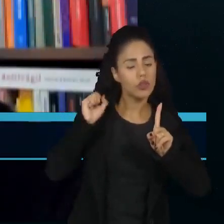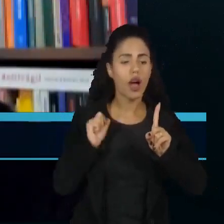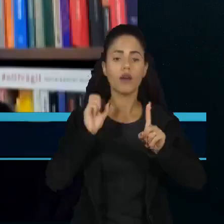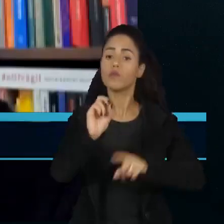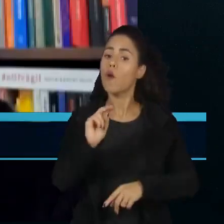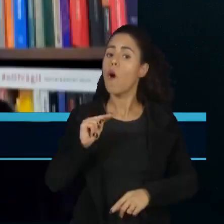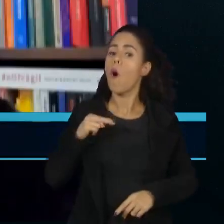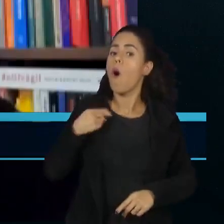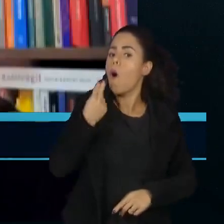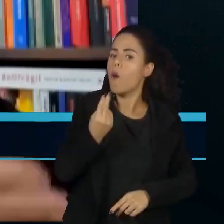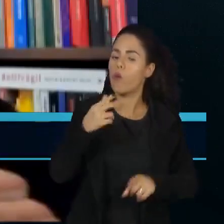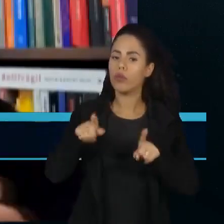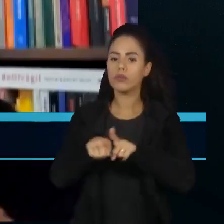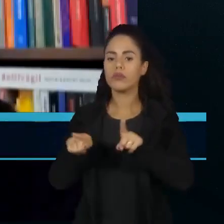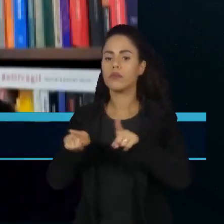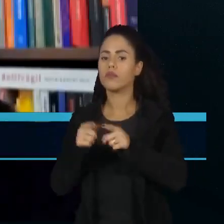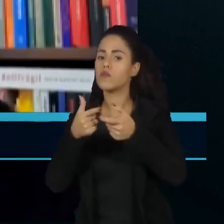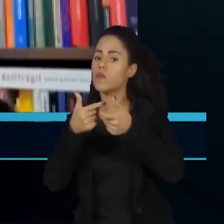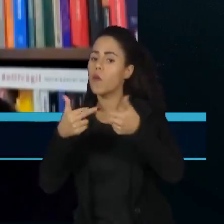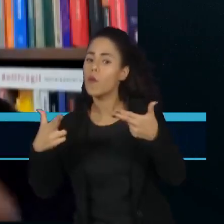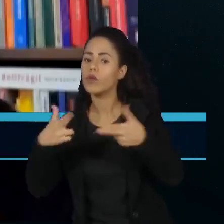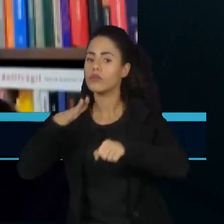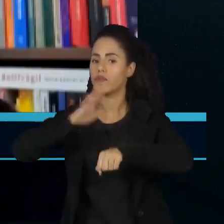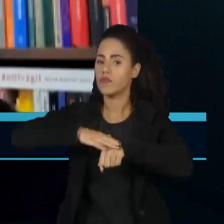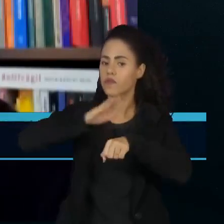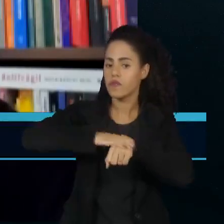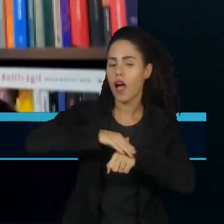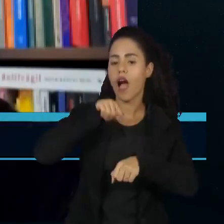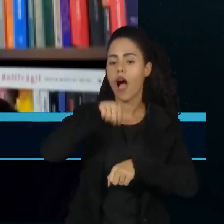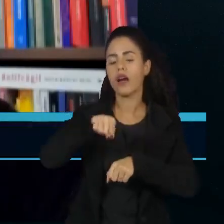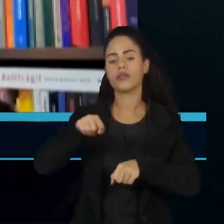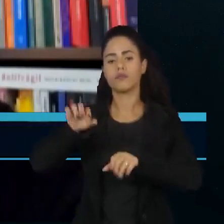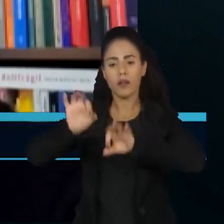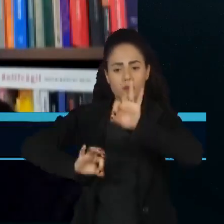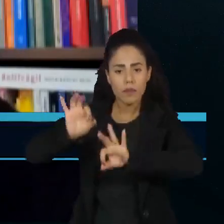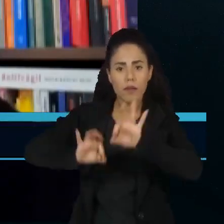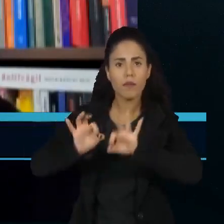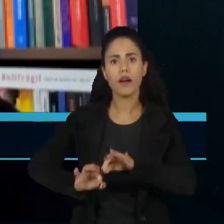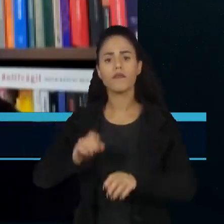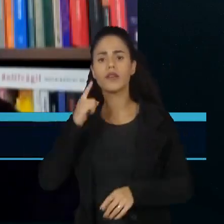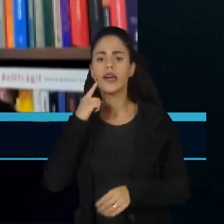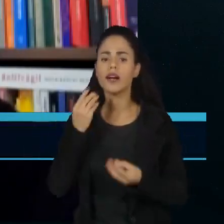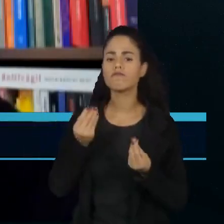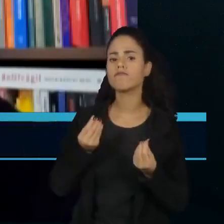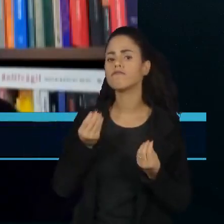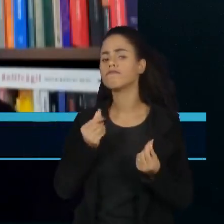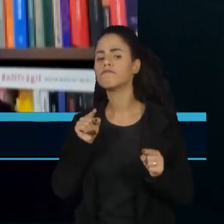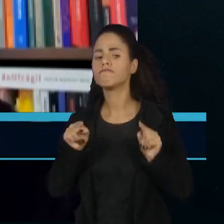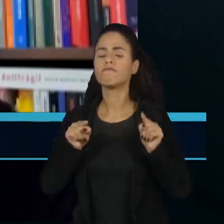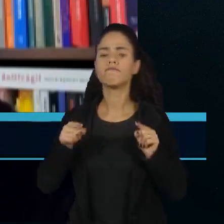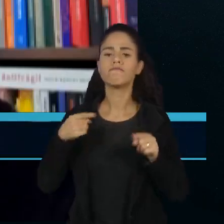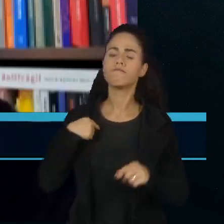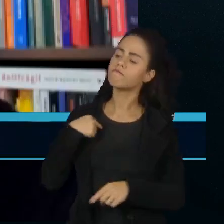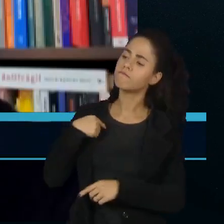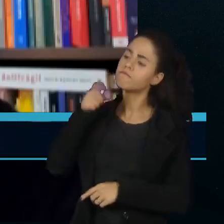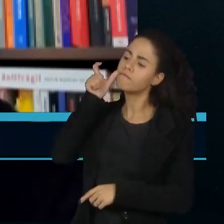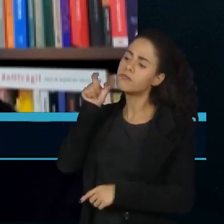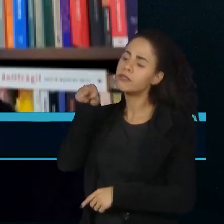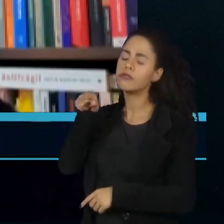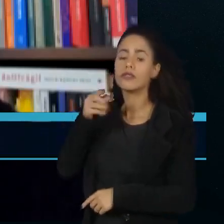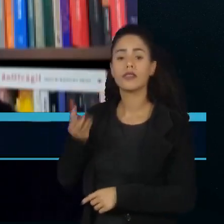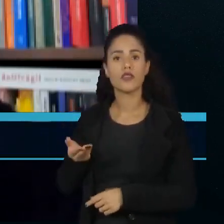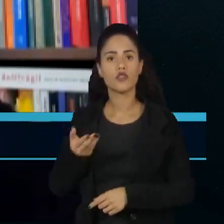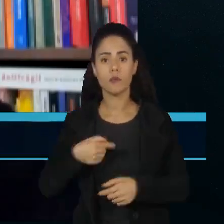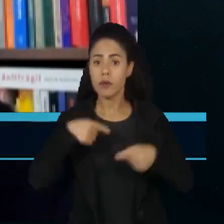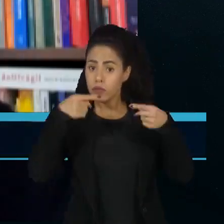algum tipo de atividade né que alguém realiza fica ali um um campo um pouco desafiador